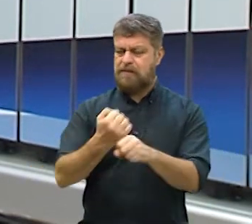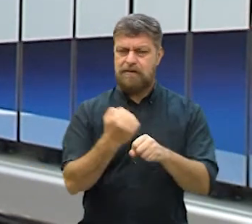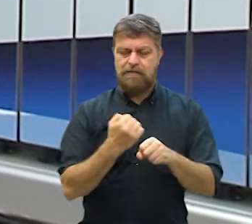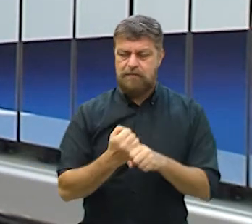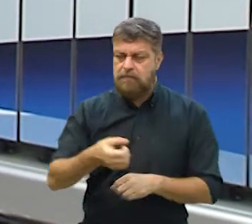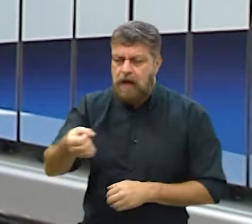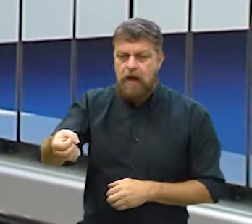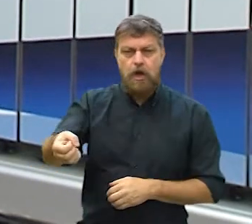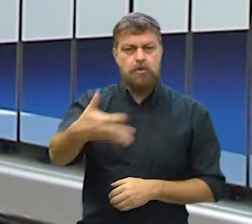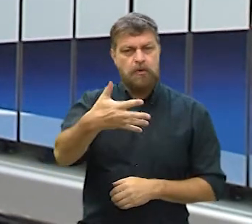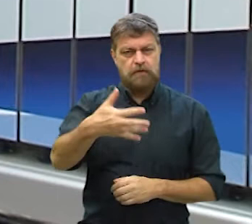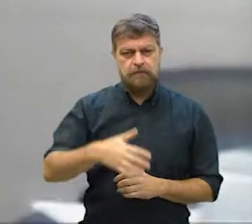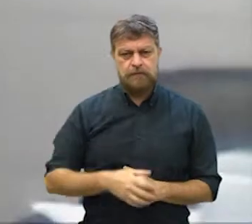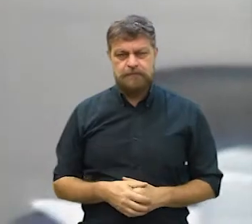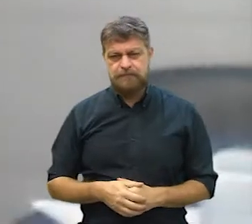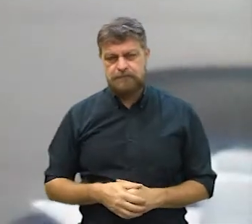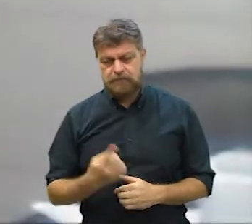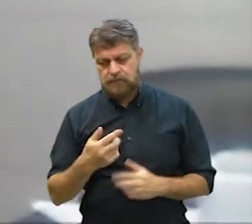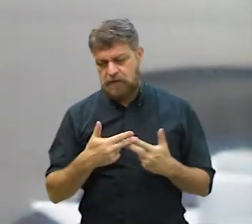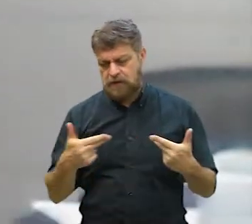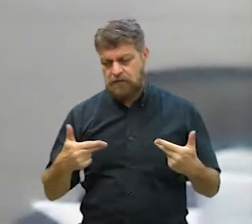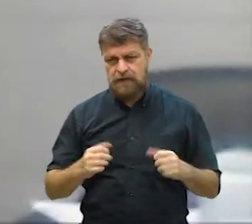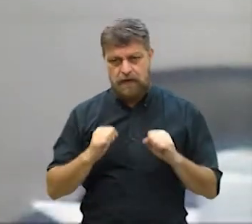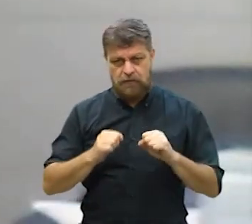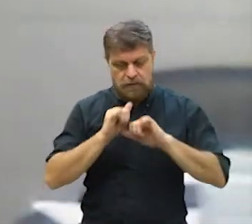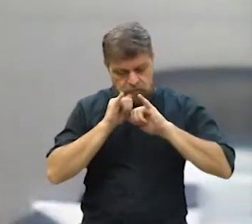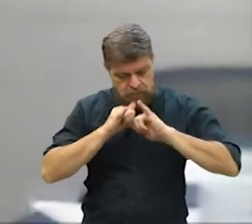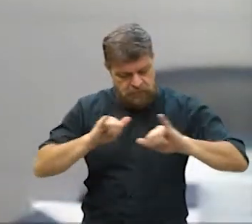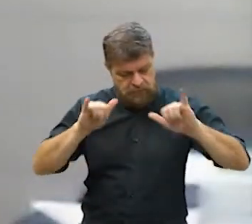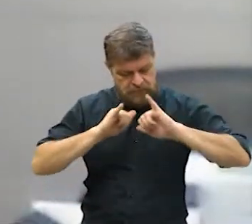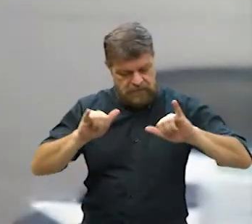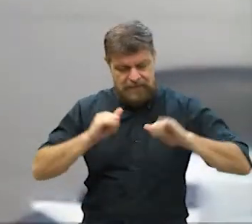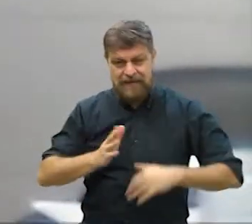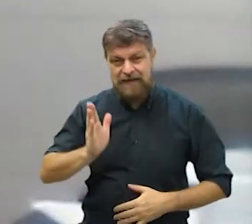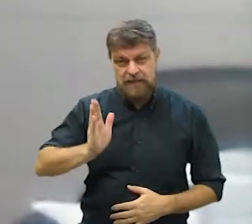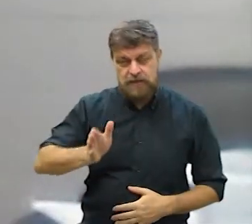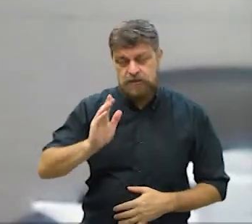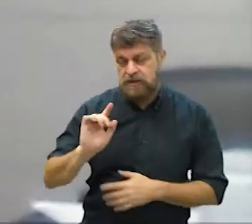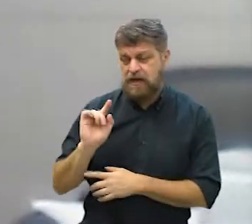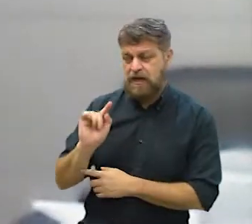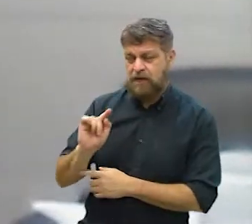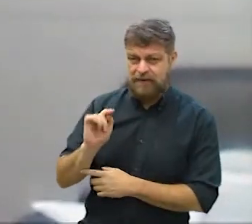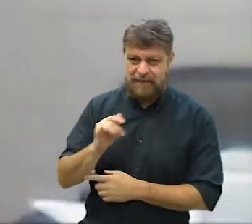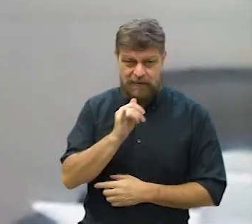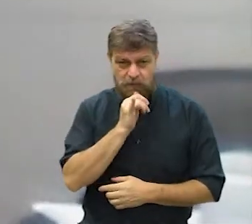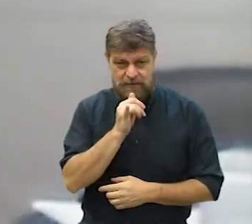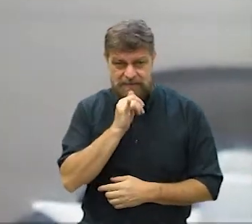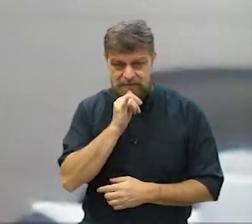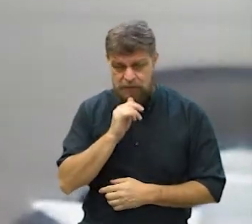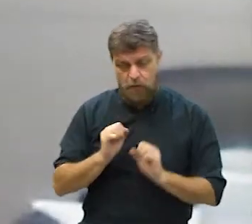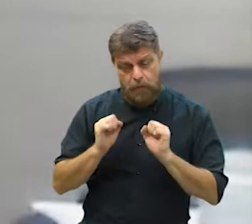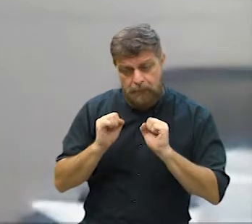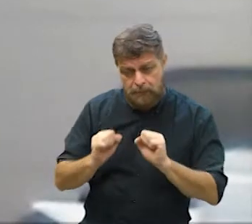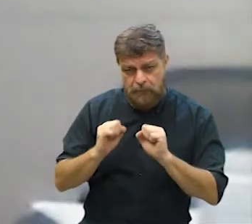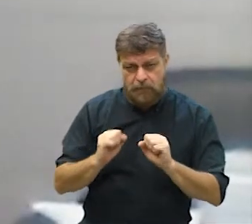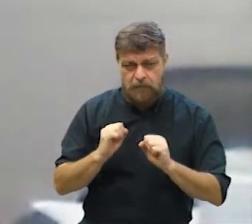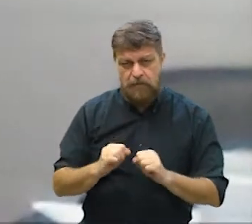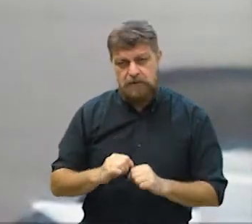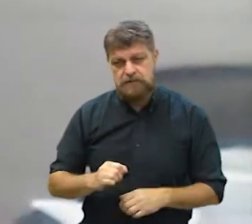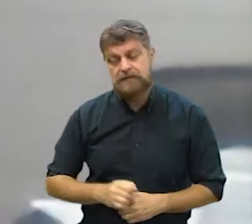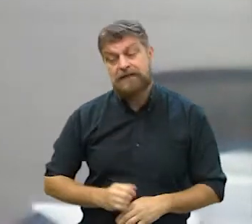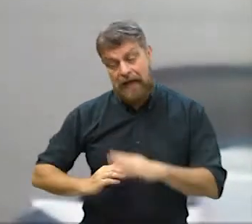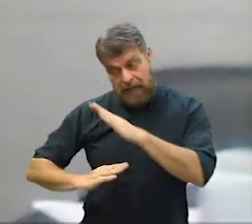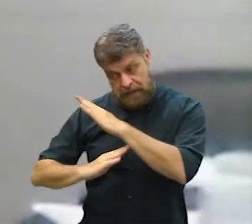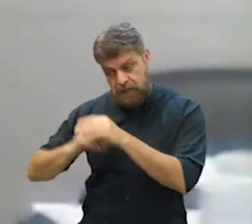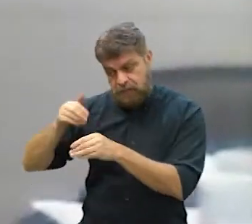novos empreendimentos, né? Uma coisa que eu já posso falar para vocês aqui, por exemplo, que vai ser